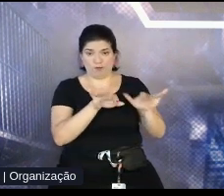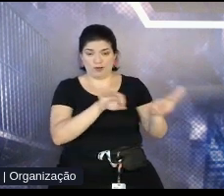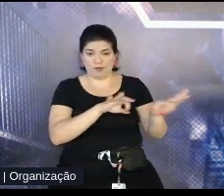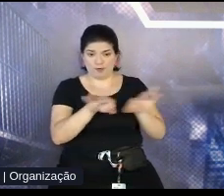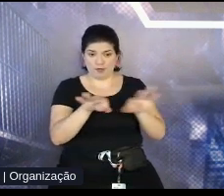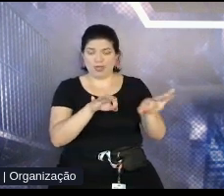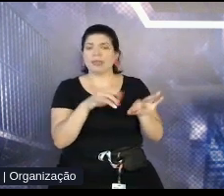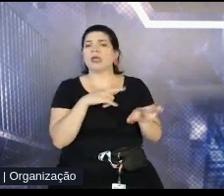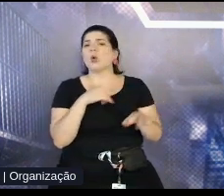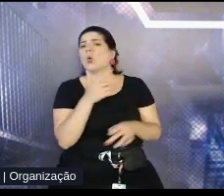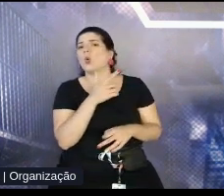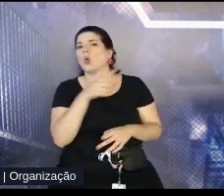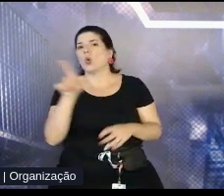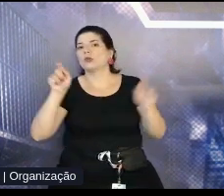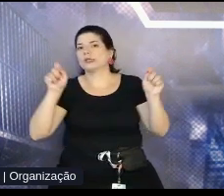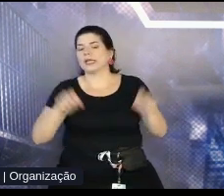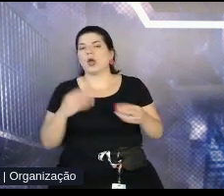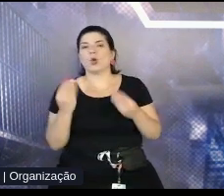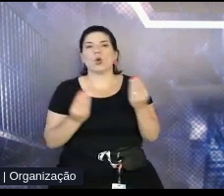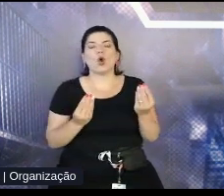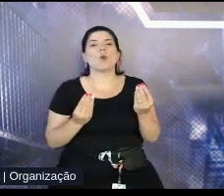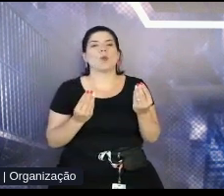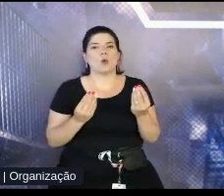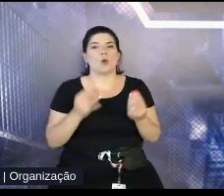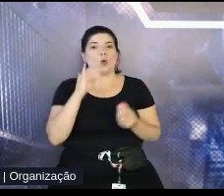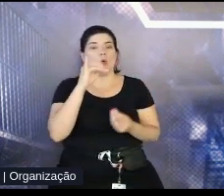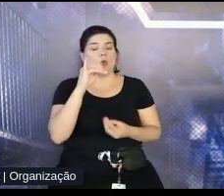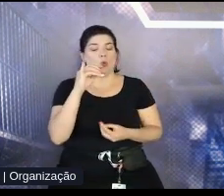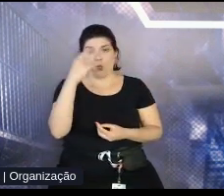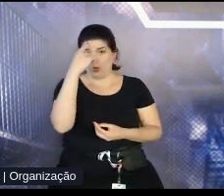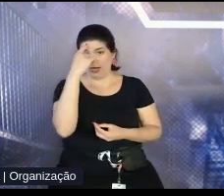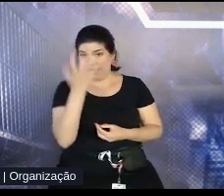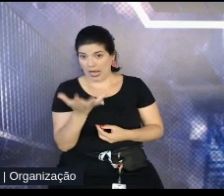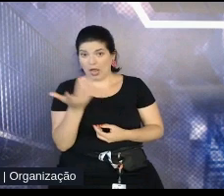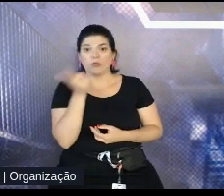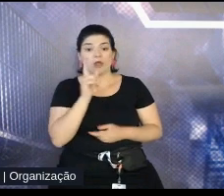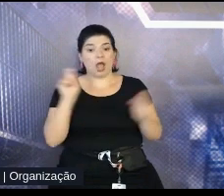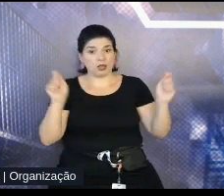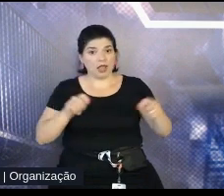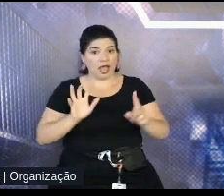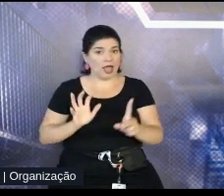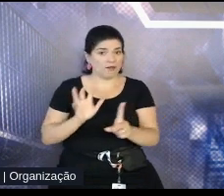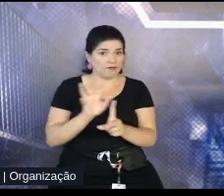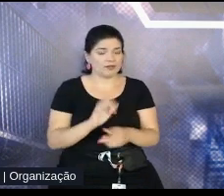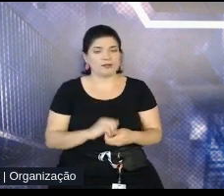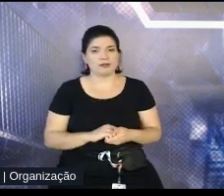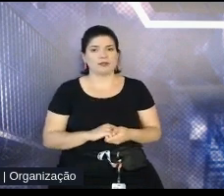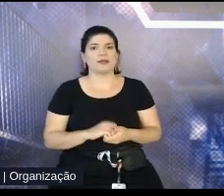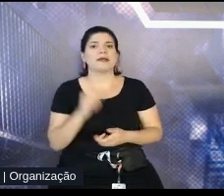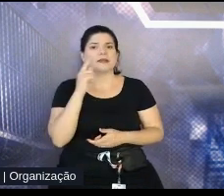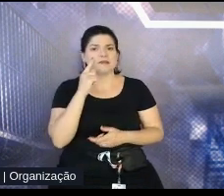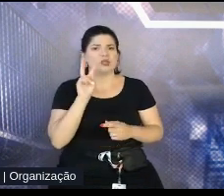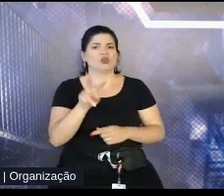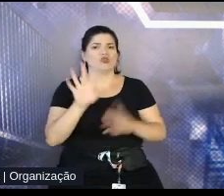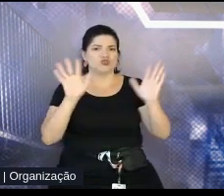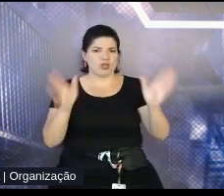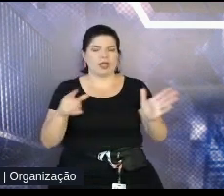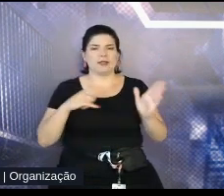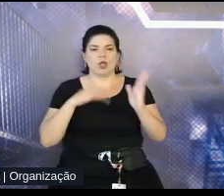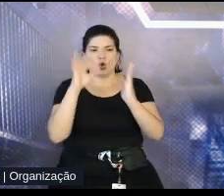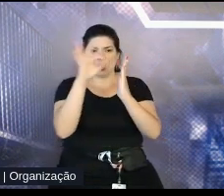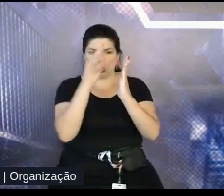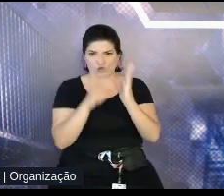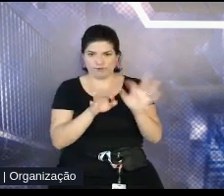aí de como a IA consegue estar sendo utilizada e como ela consegue estar impactando. A gente viu essa parte de auditoria a nível de código, mas